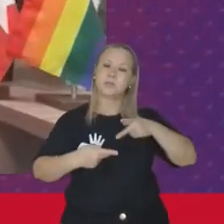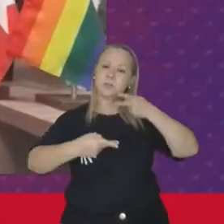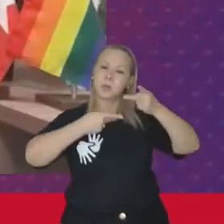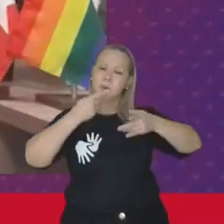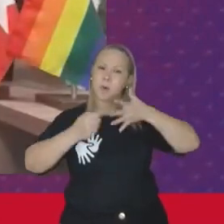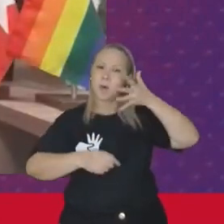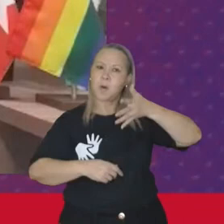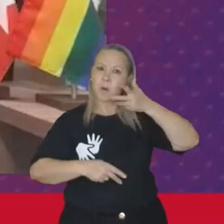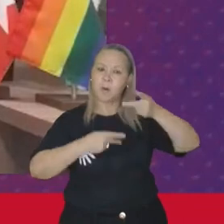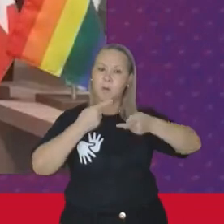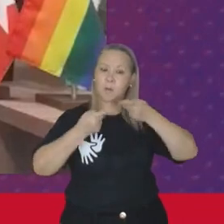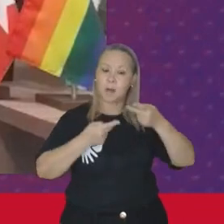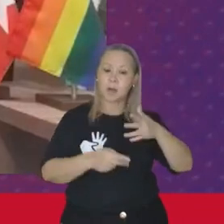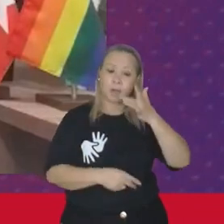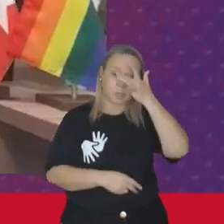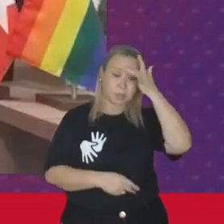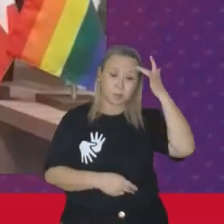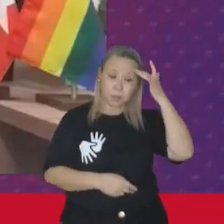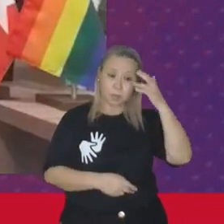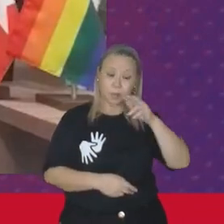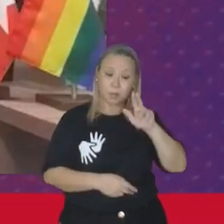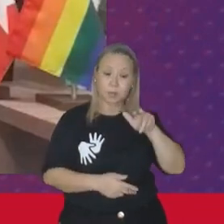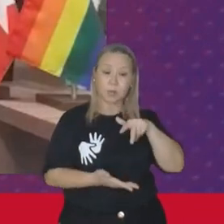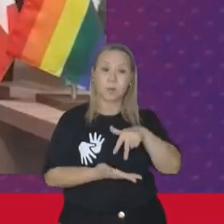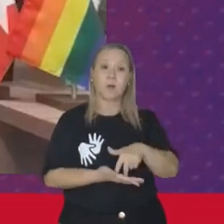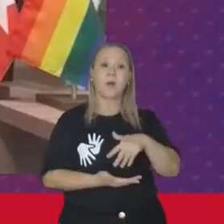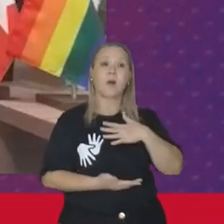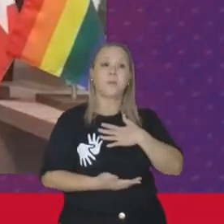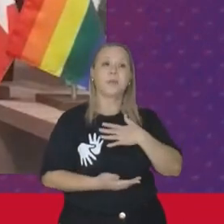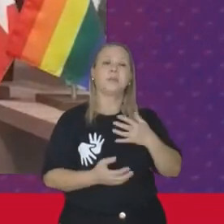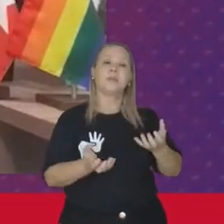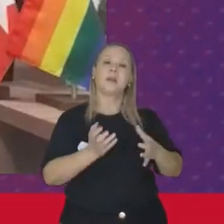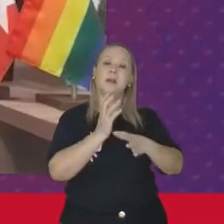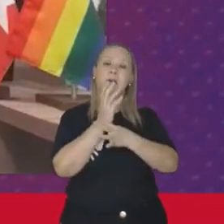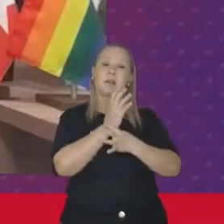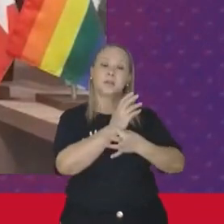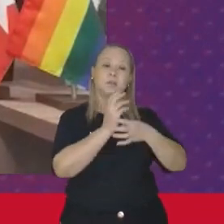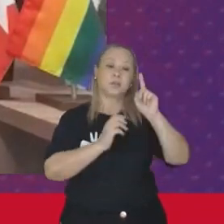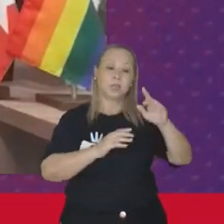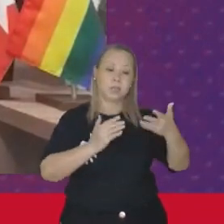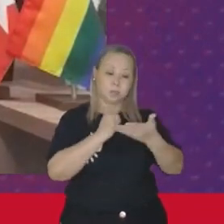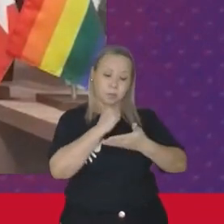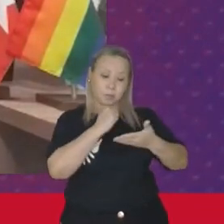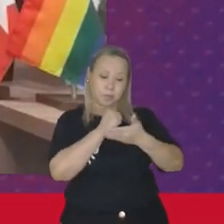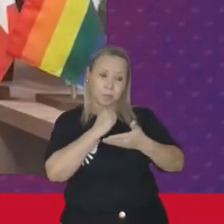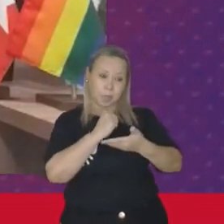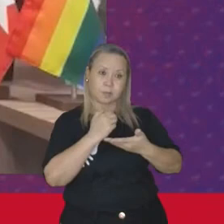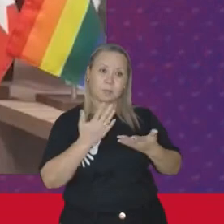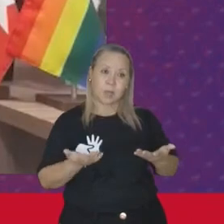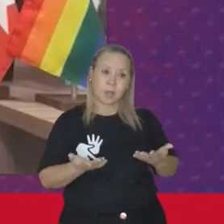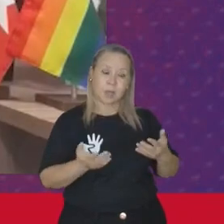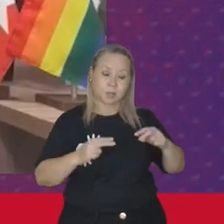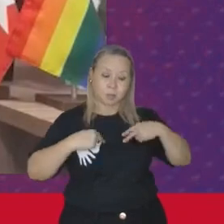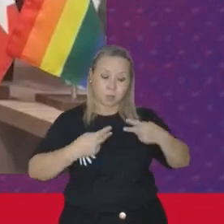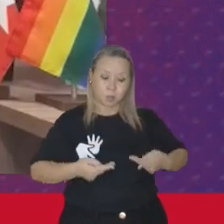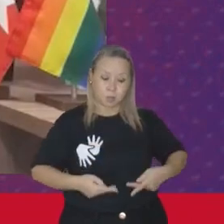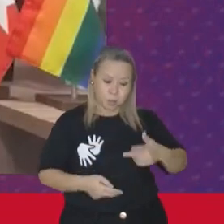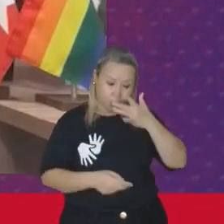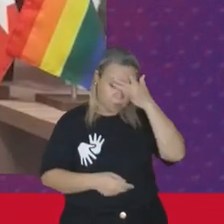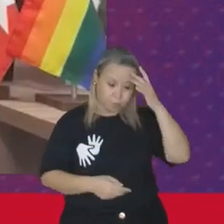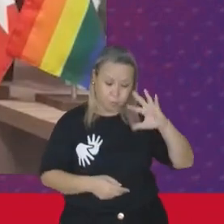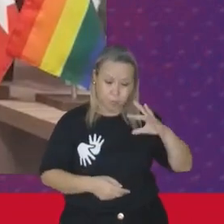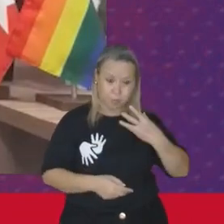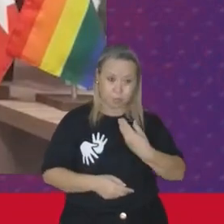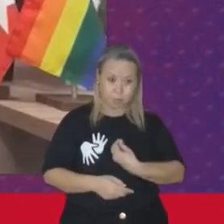que, assim como eu, se dispõem a garantir os direitos fundamentais básicos e humanos de pessoas travestis